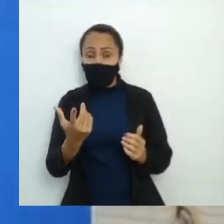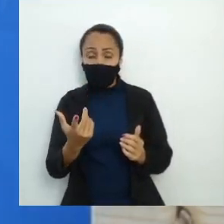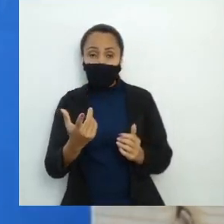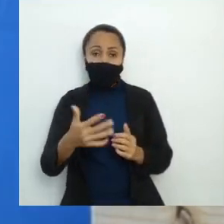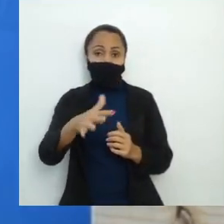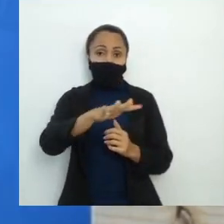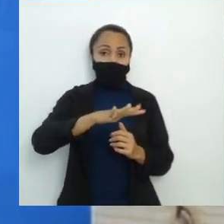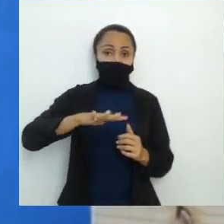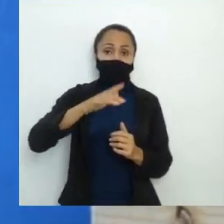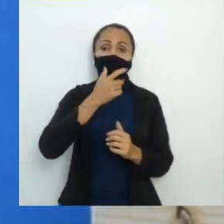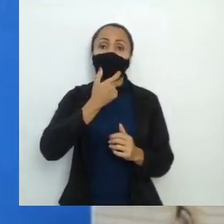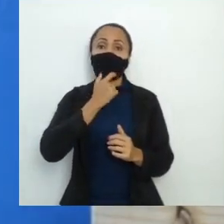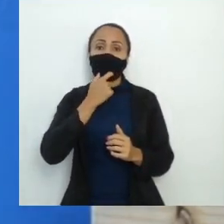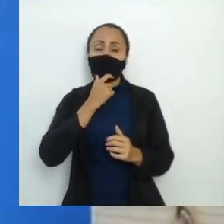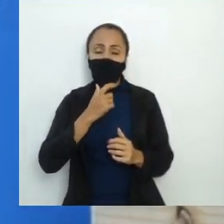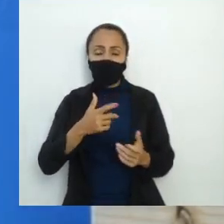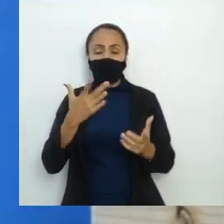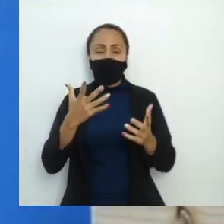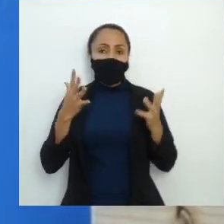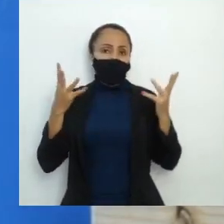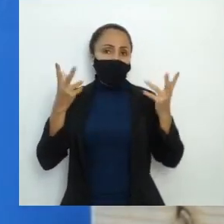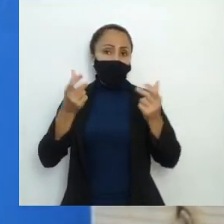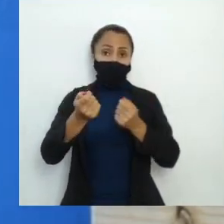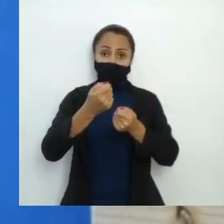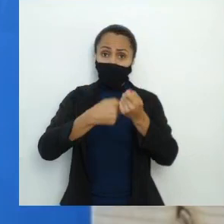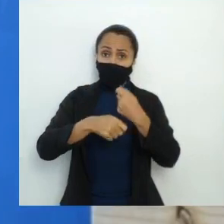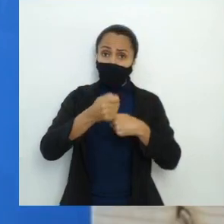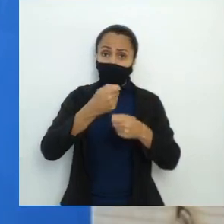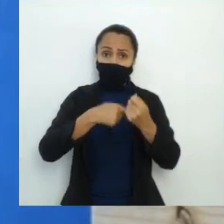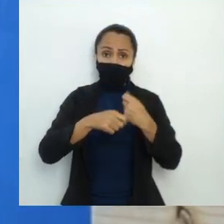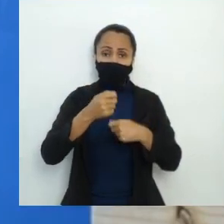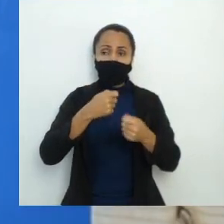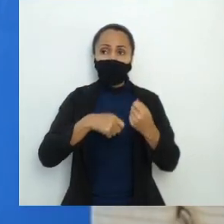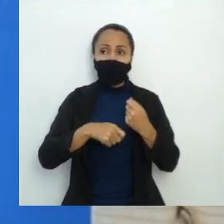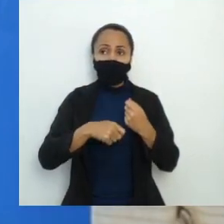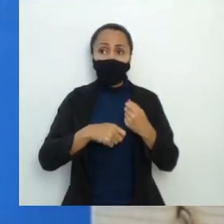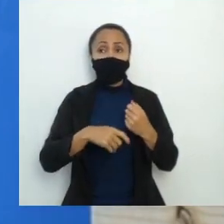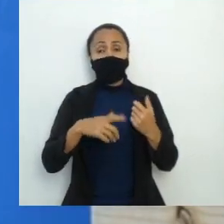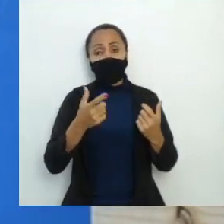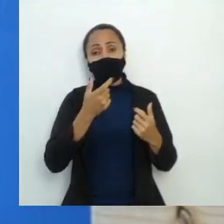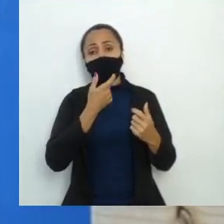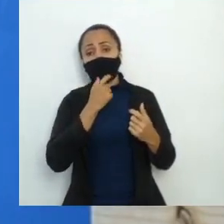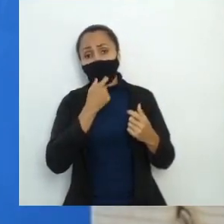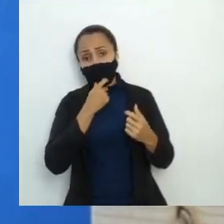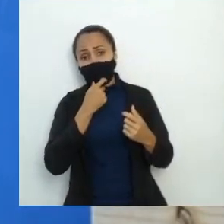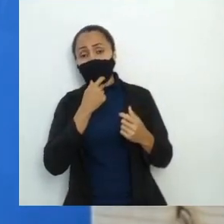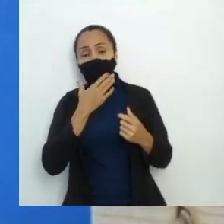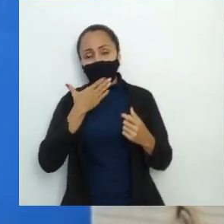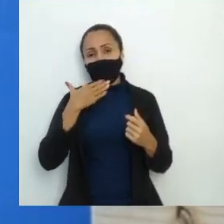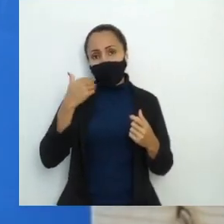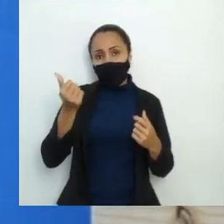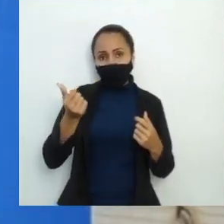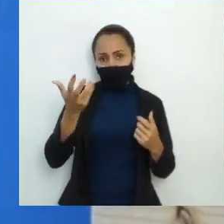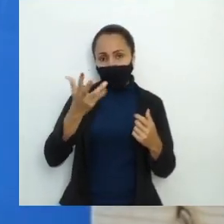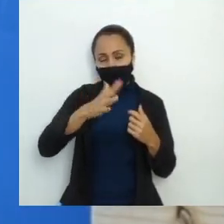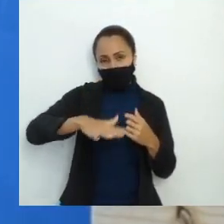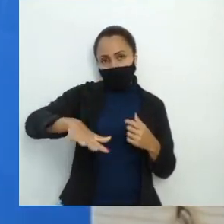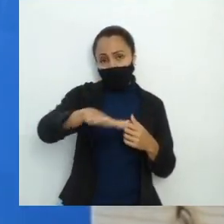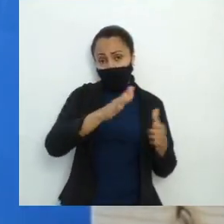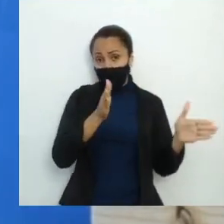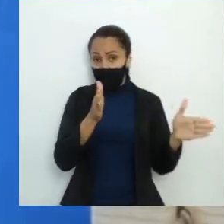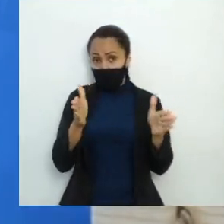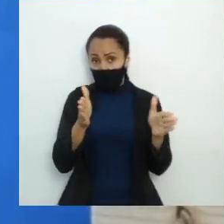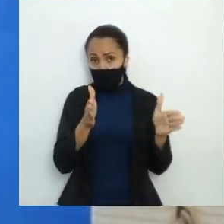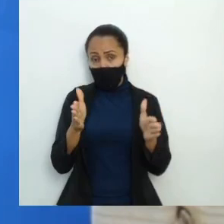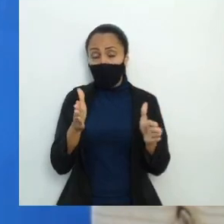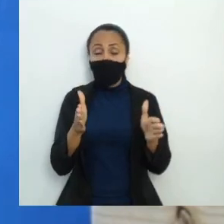à Inglaterra a prerrogativa de que todo comércio, e não era pouco, tendo em vista que a Inglaterra era financeiramente a melhor naquele momento, todo comércio